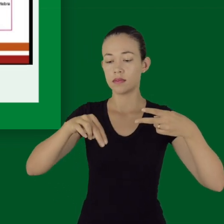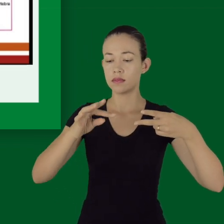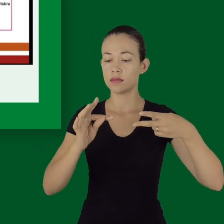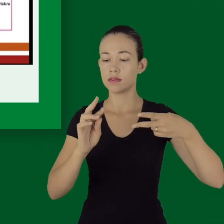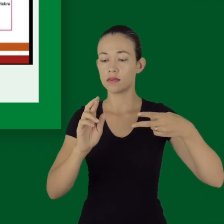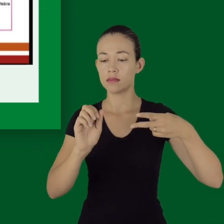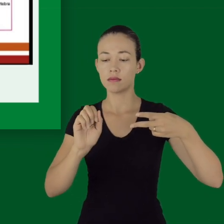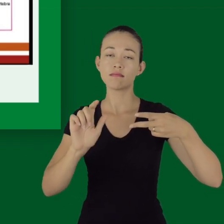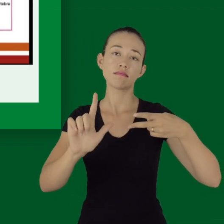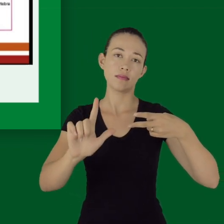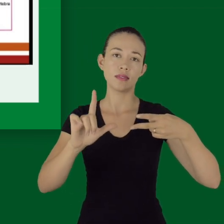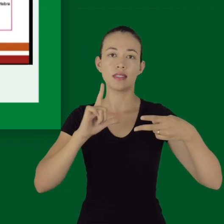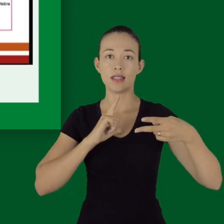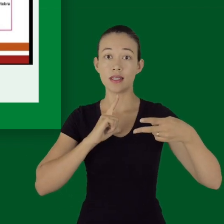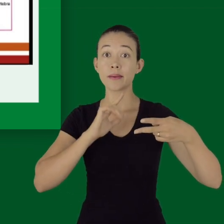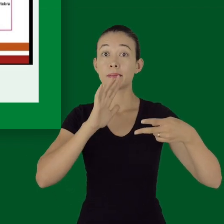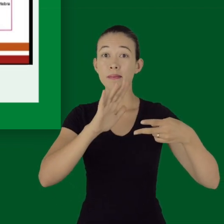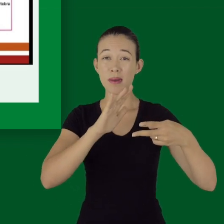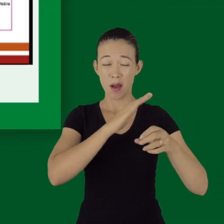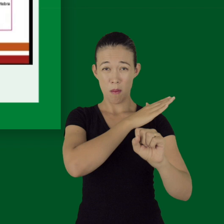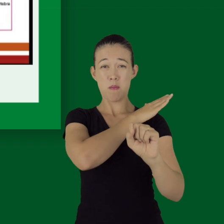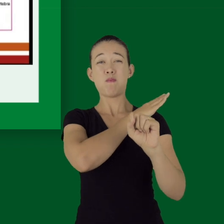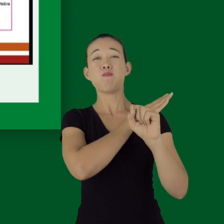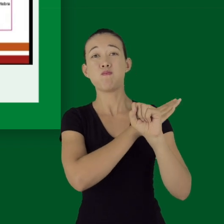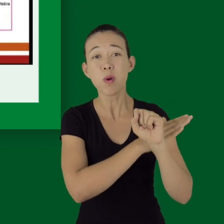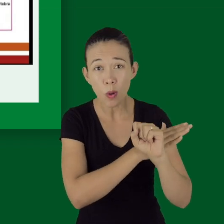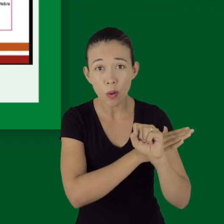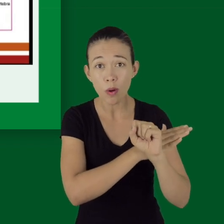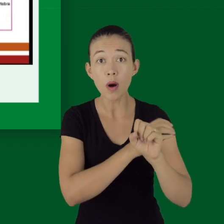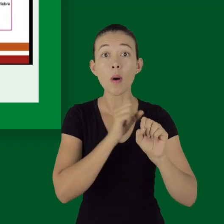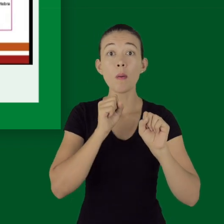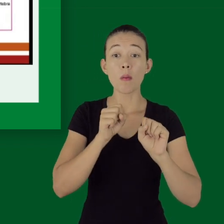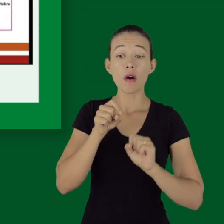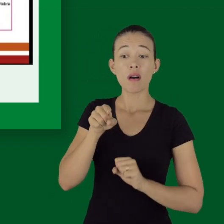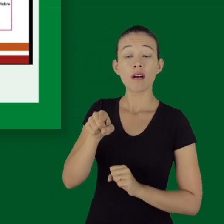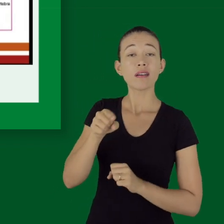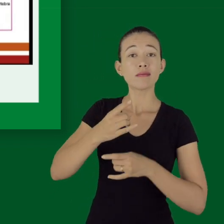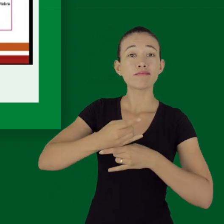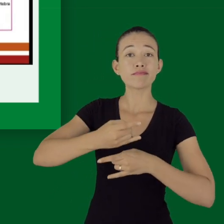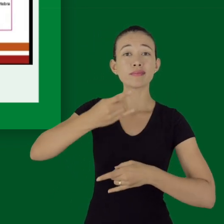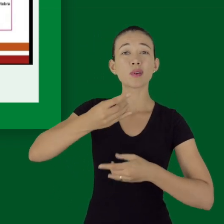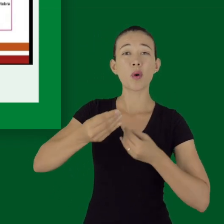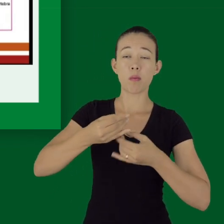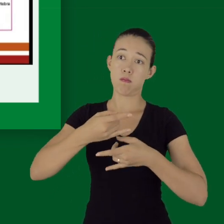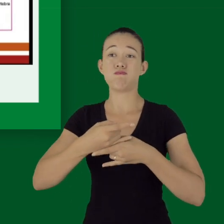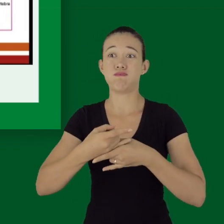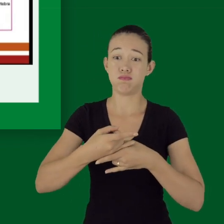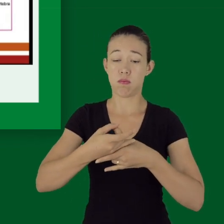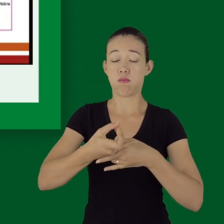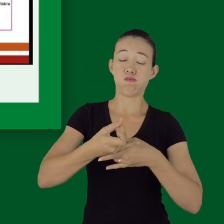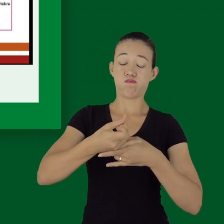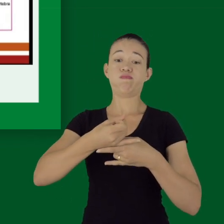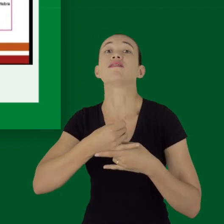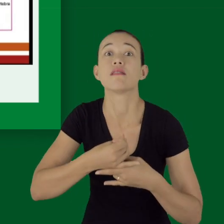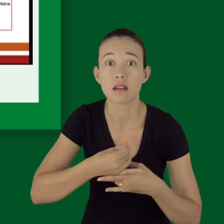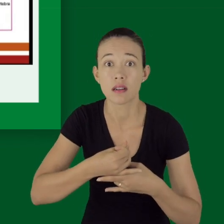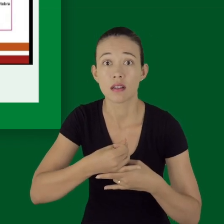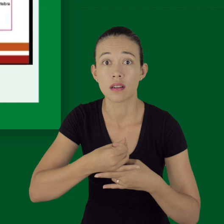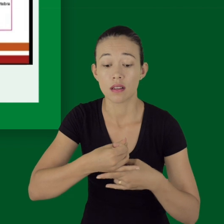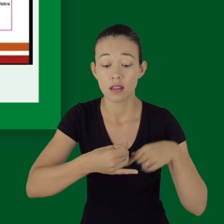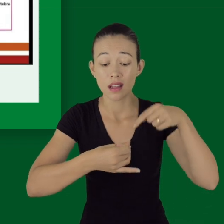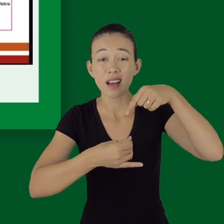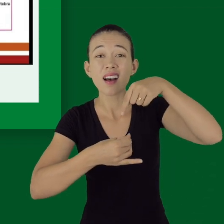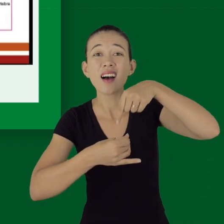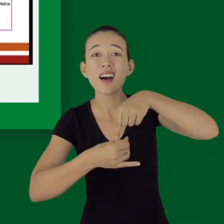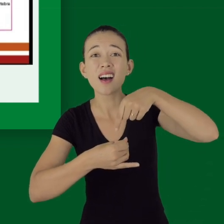quando essas lâminas, essas facetas, elas ocorrem fragmentação e elas, às vezes, entram